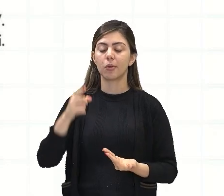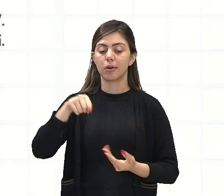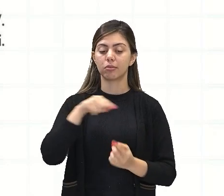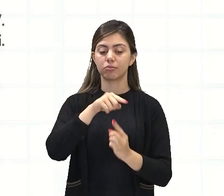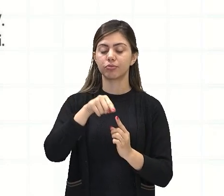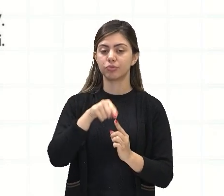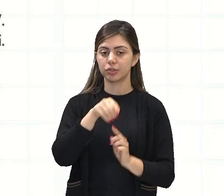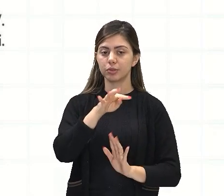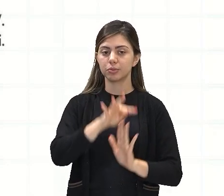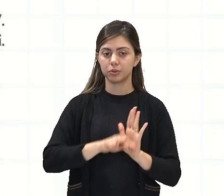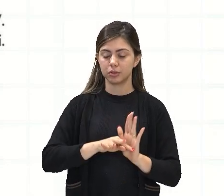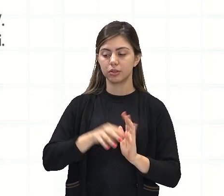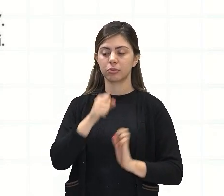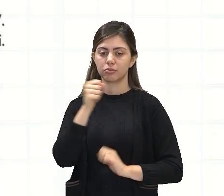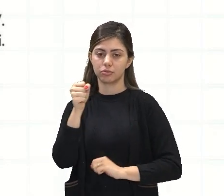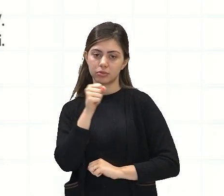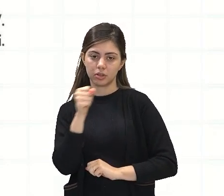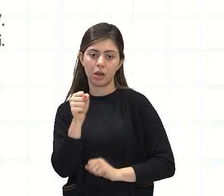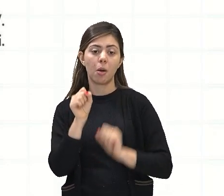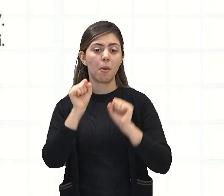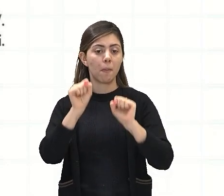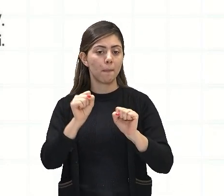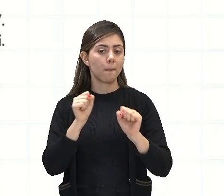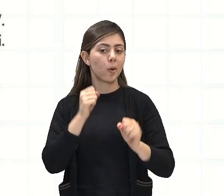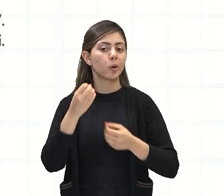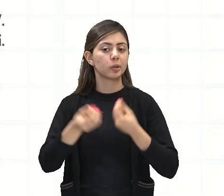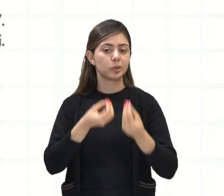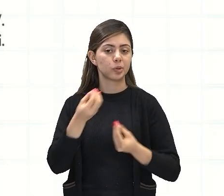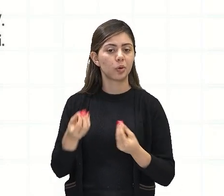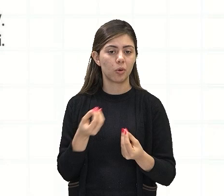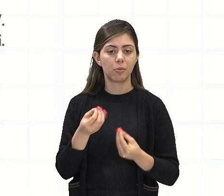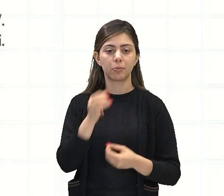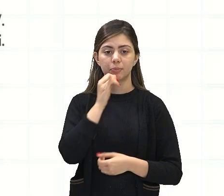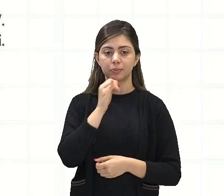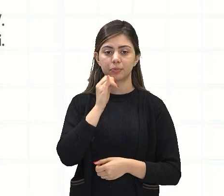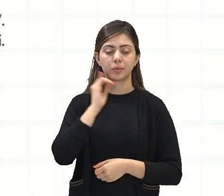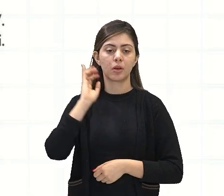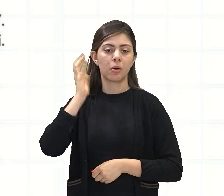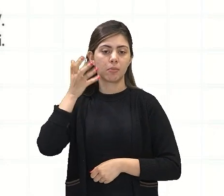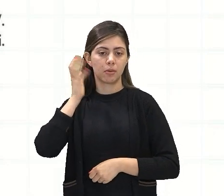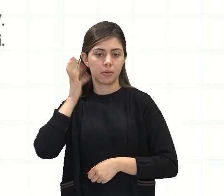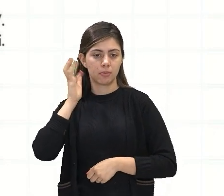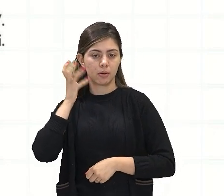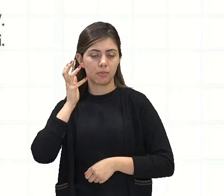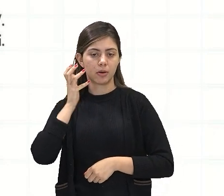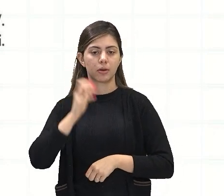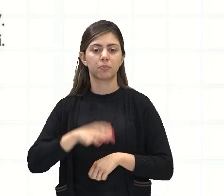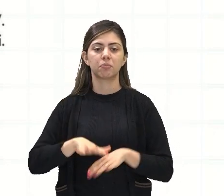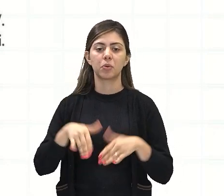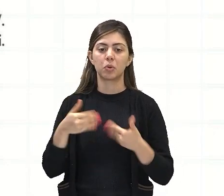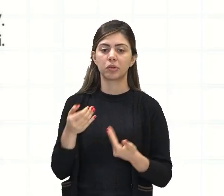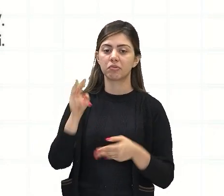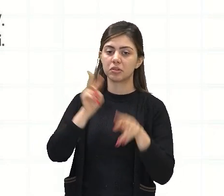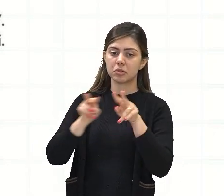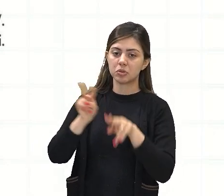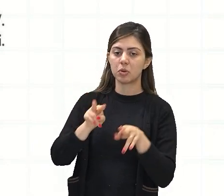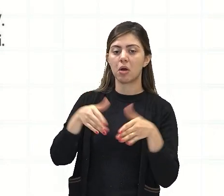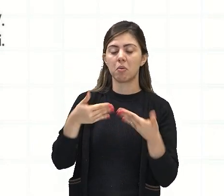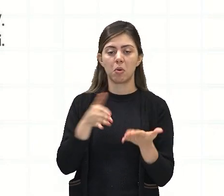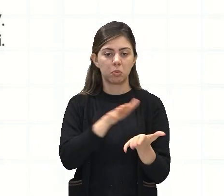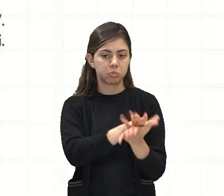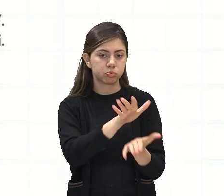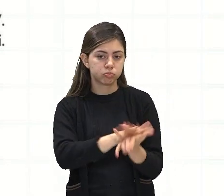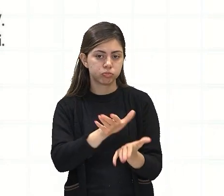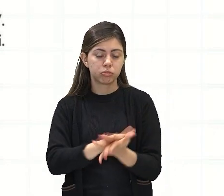texto, o texto jornalístico, ele pode se apresentar de forma audiovisual, de forma impressa